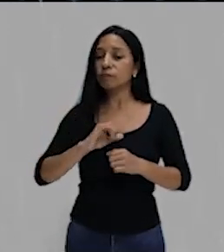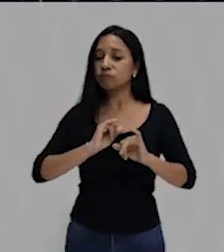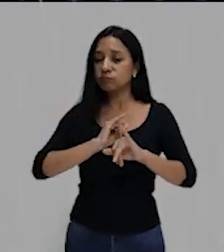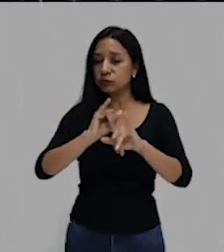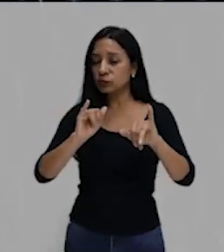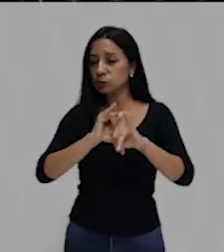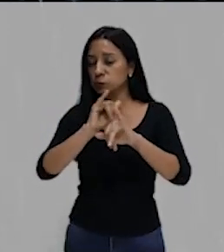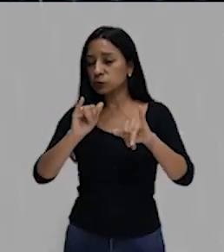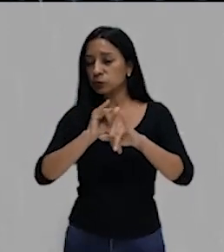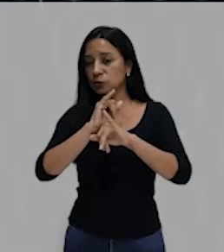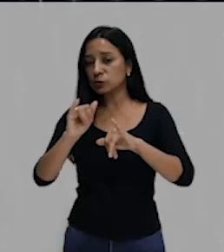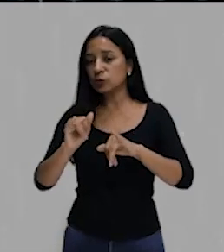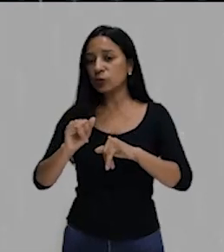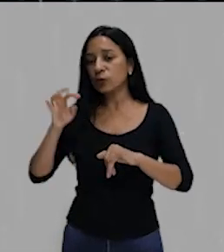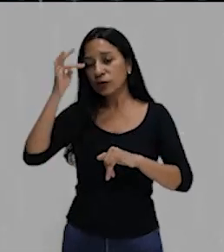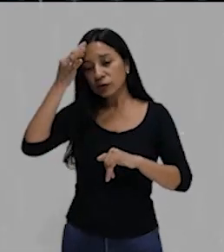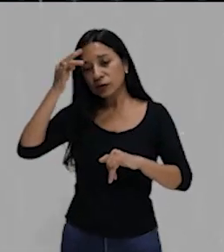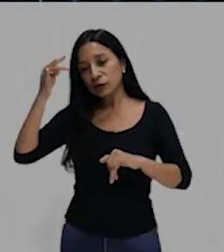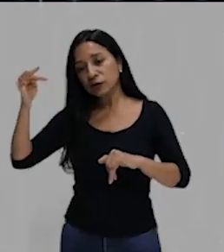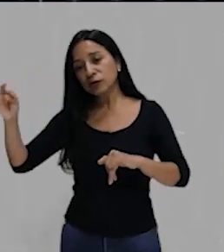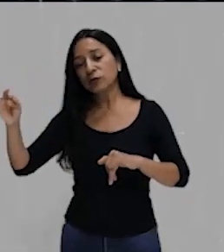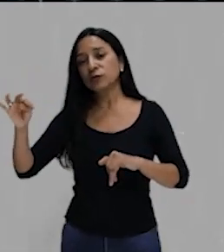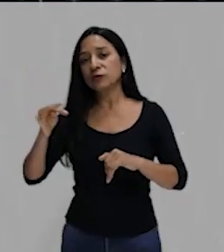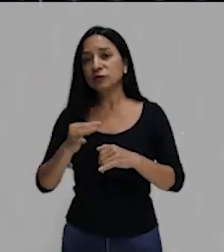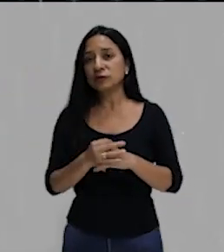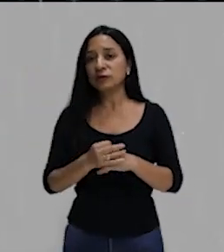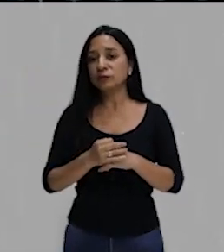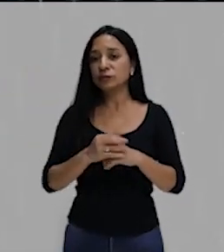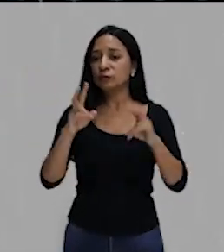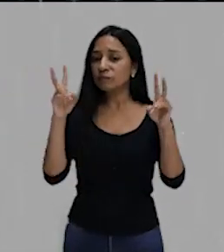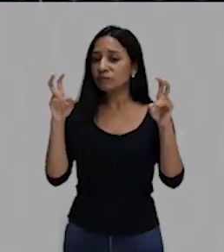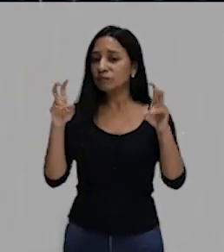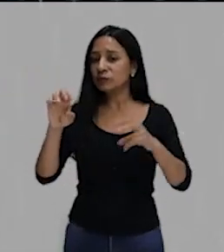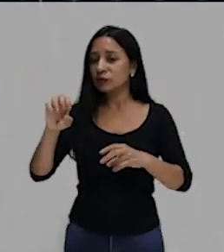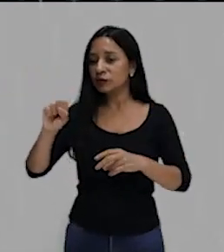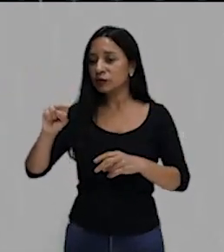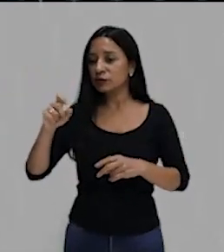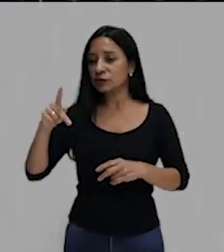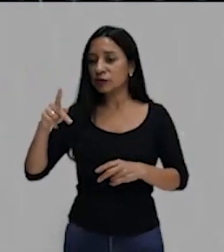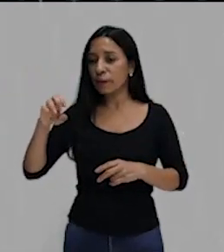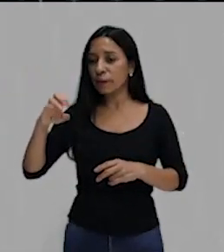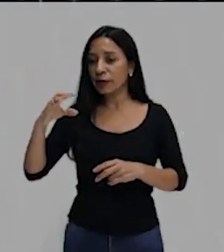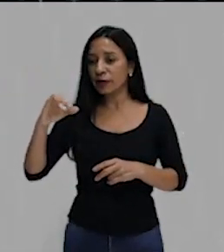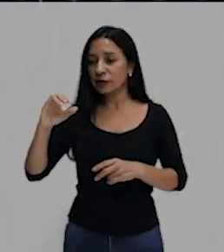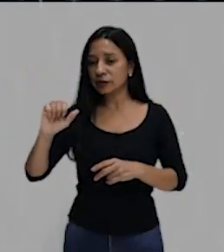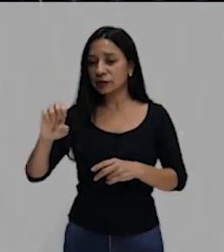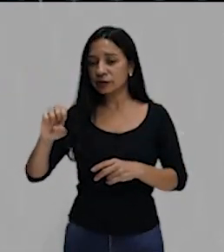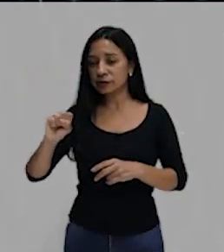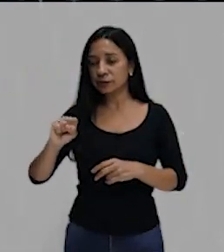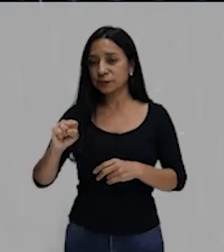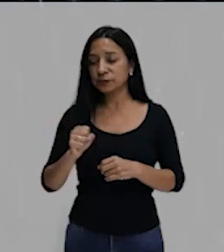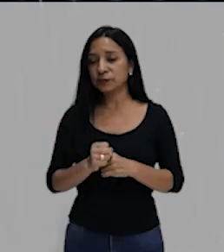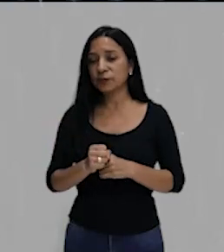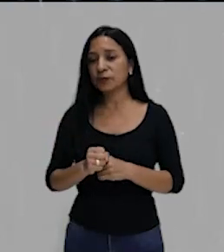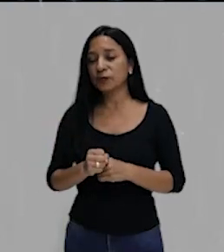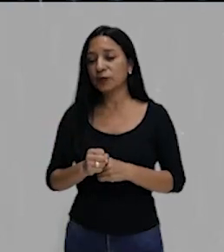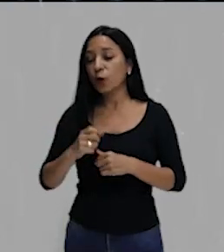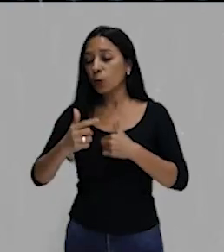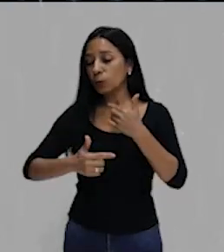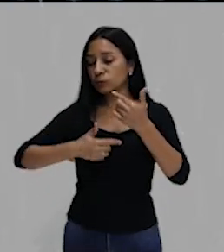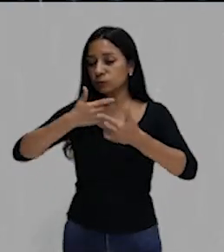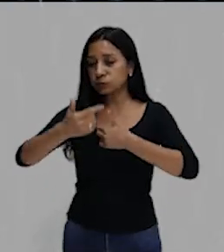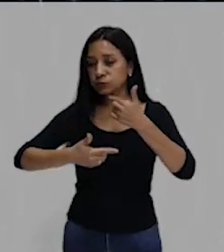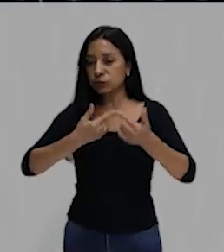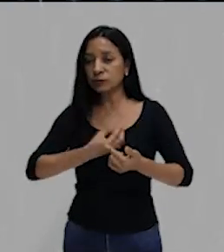mais aptos ou os mais adaptados, eles sobrevivem, certo? Isso graças a essa luta pela